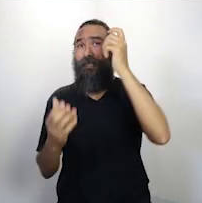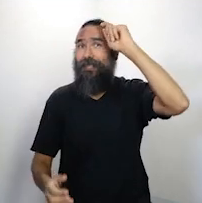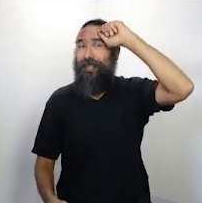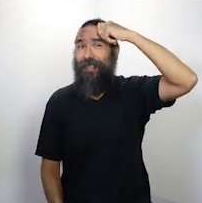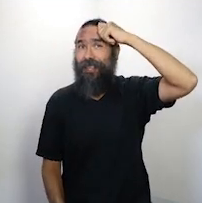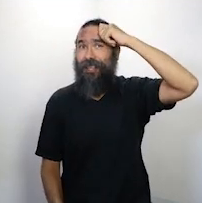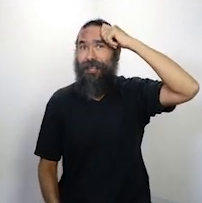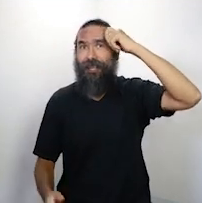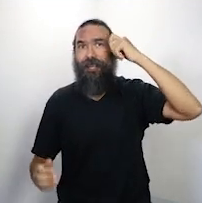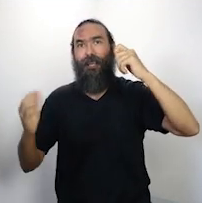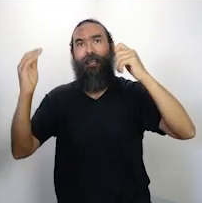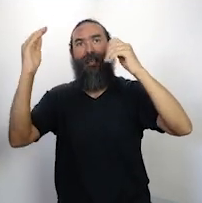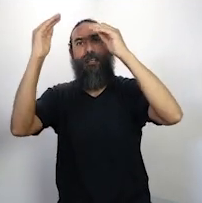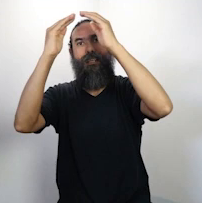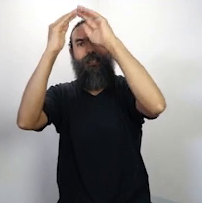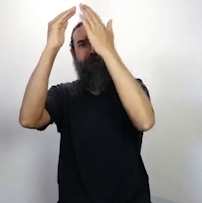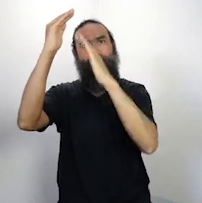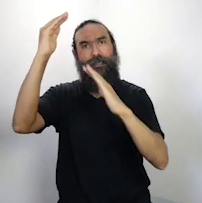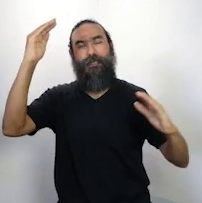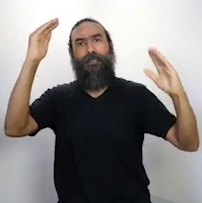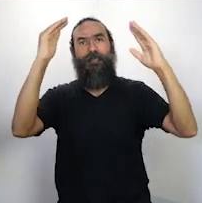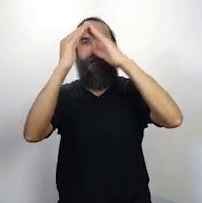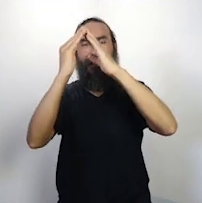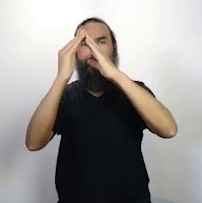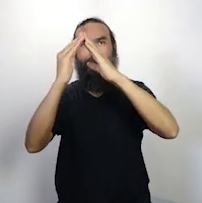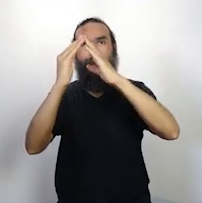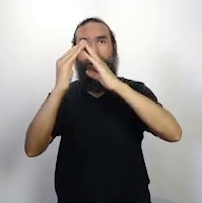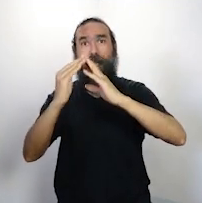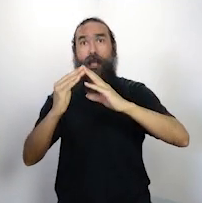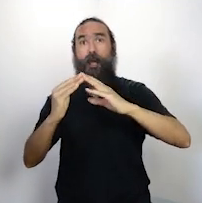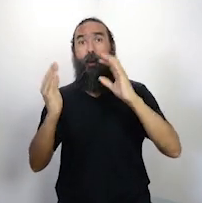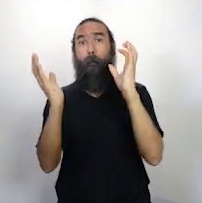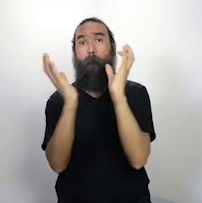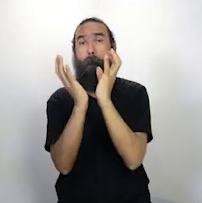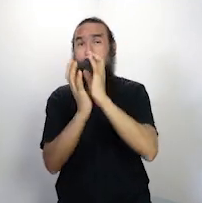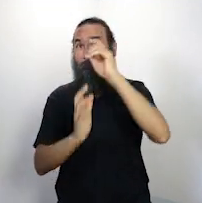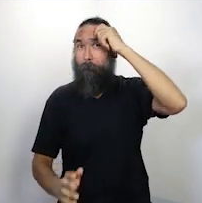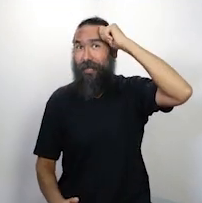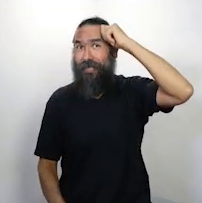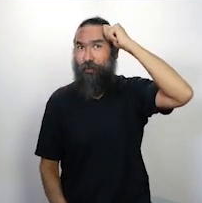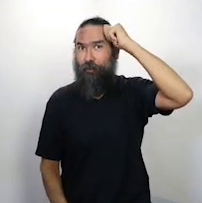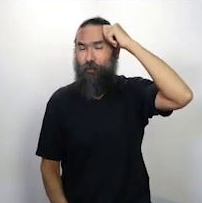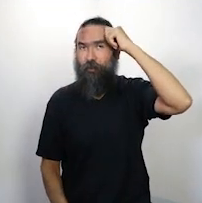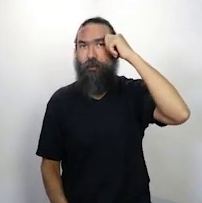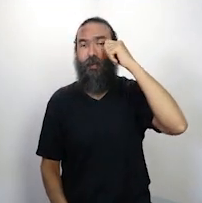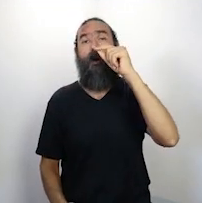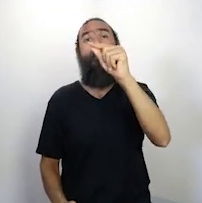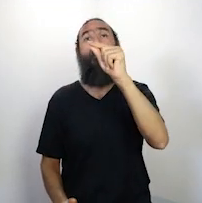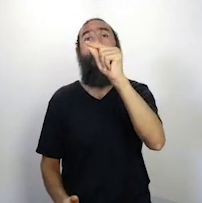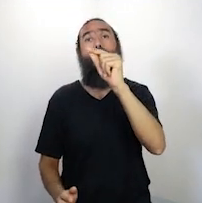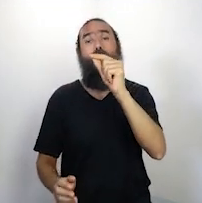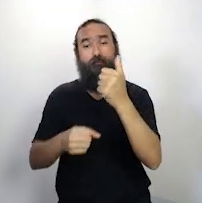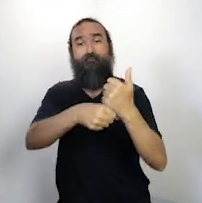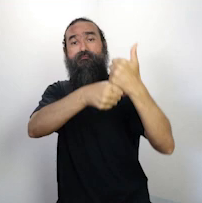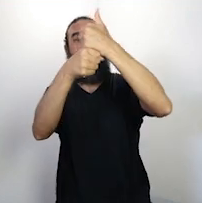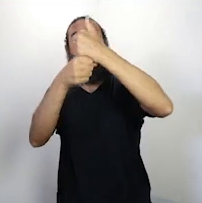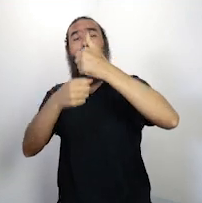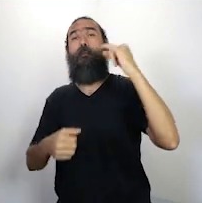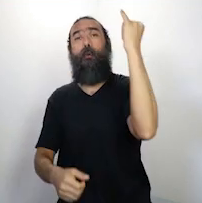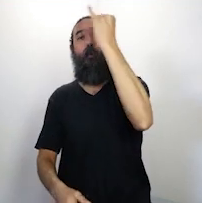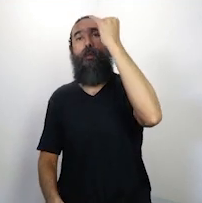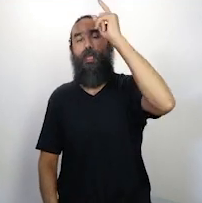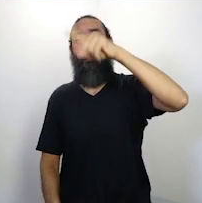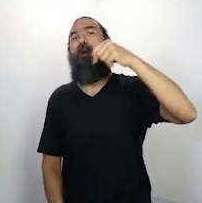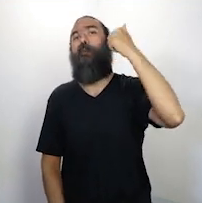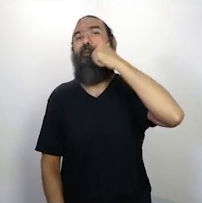do povo preto. O povo preto tem comunidades que são matriarcais, então as mulheres sempre estiveram à frente. E o Baque Mulher Chapada dos Veadeiros